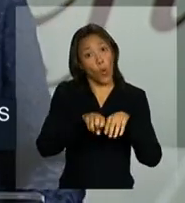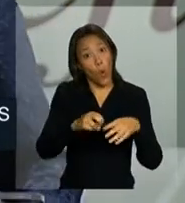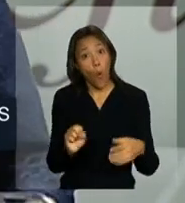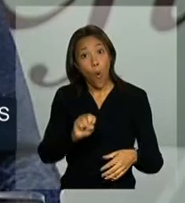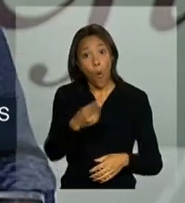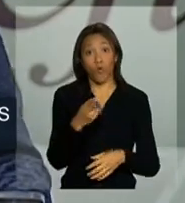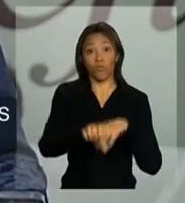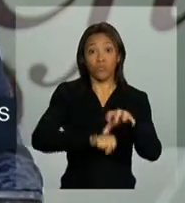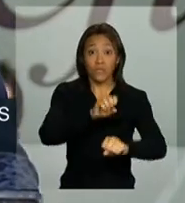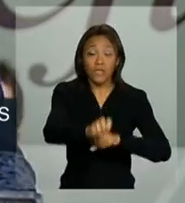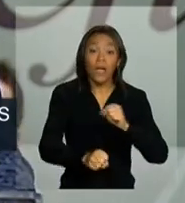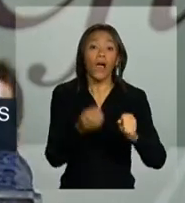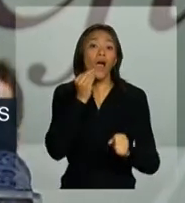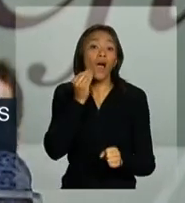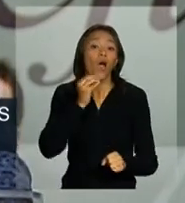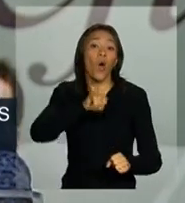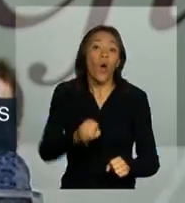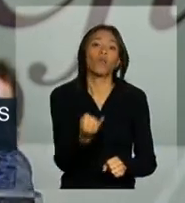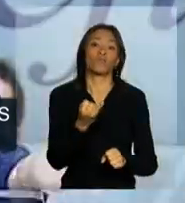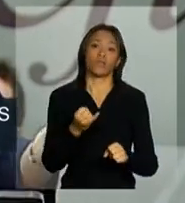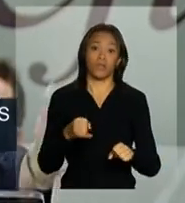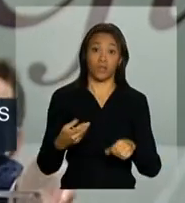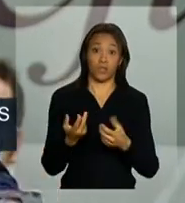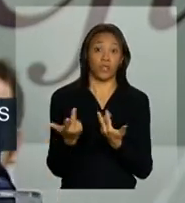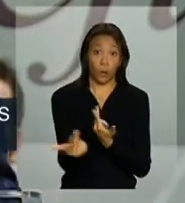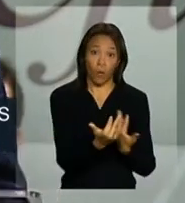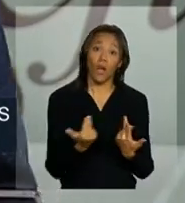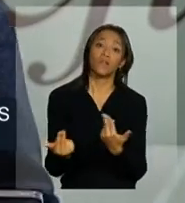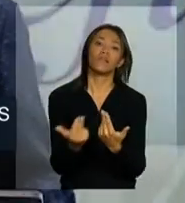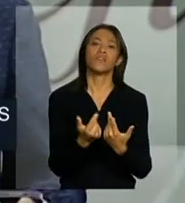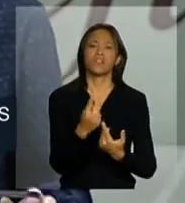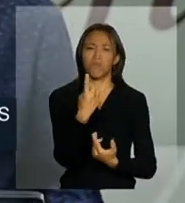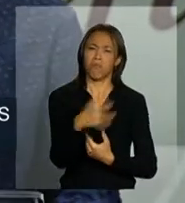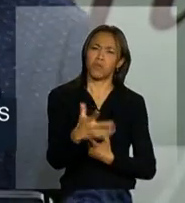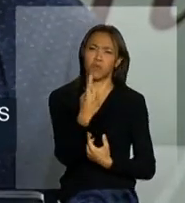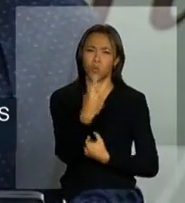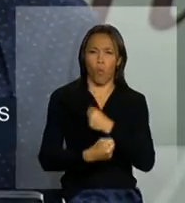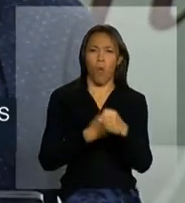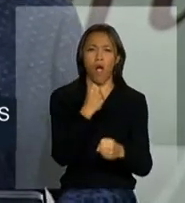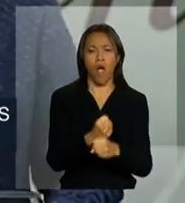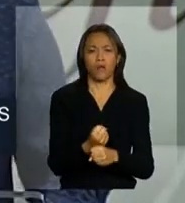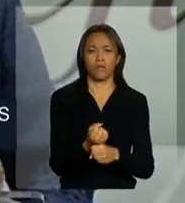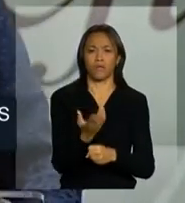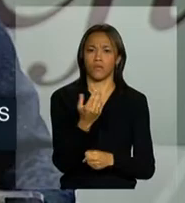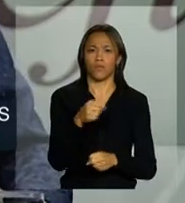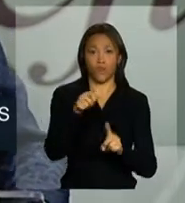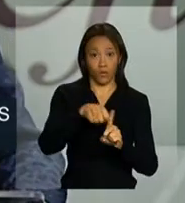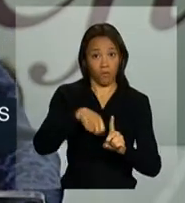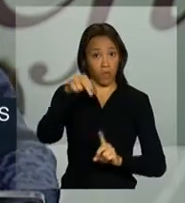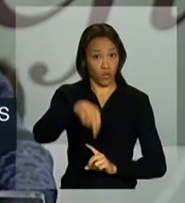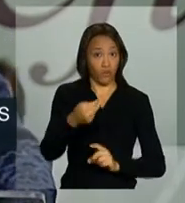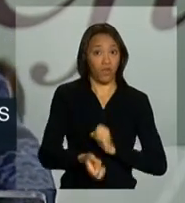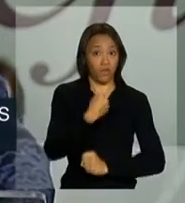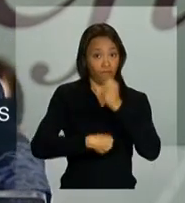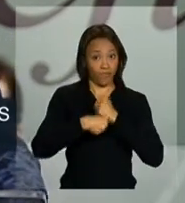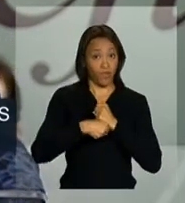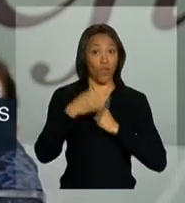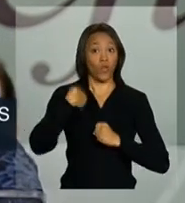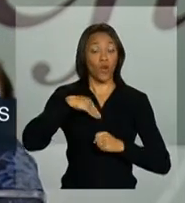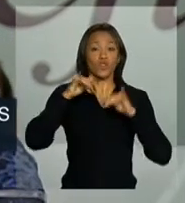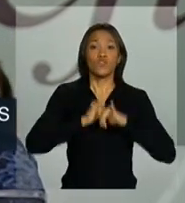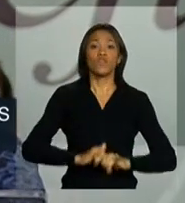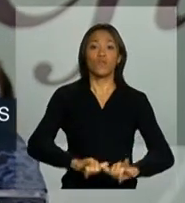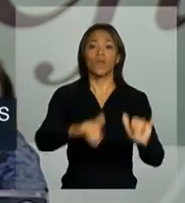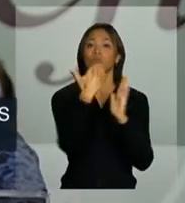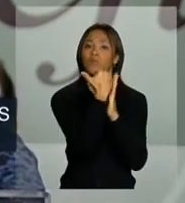mais oportunidades iguais, que há mais ou menos um ano, novembro do ano passado, nós lançamos um plano